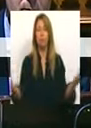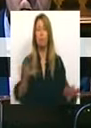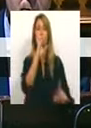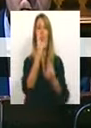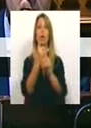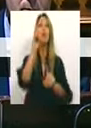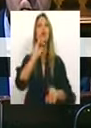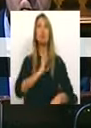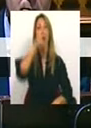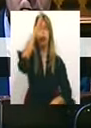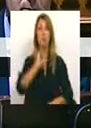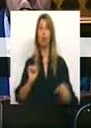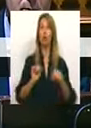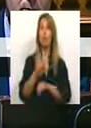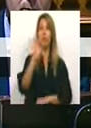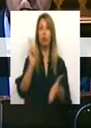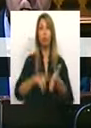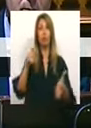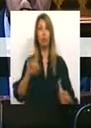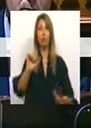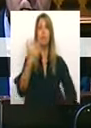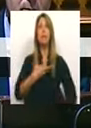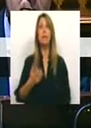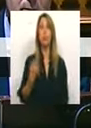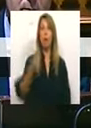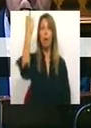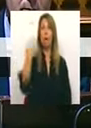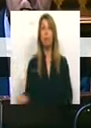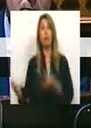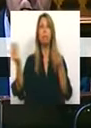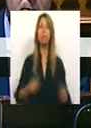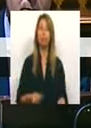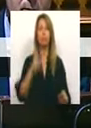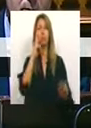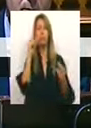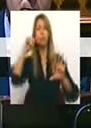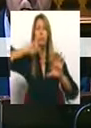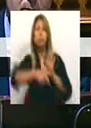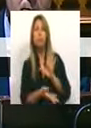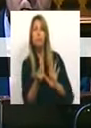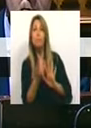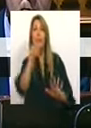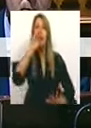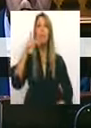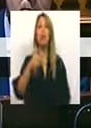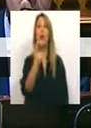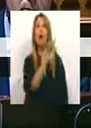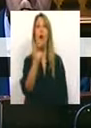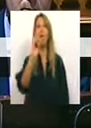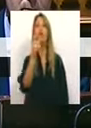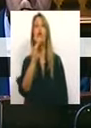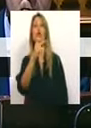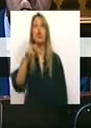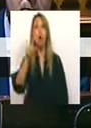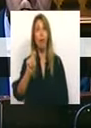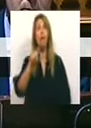Estados Unidos, em dezembro do ano passado, apresentava a exploração de petróleo offshore como uma oportunidade de investimento no nosso país. E tem sido